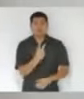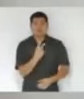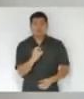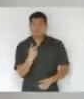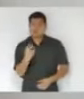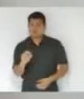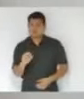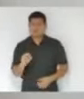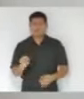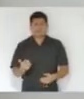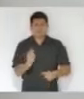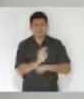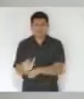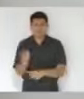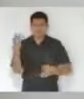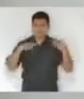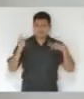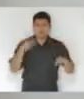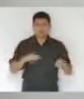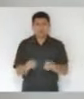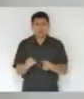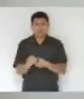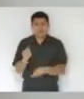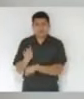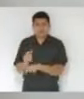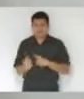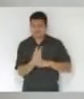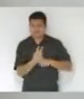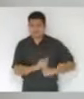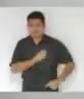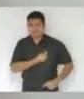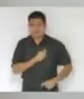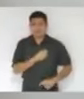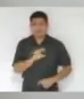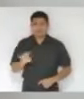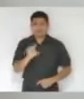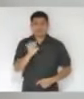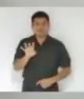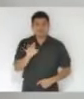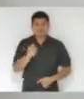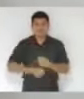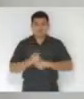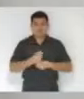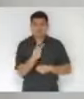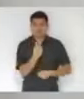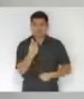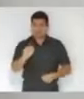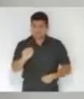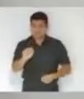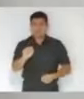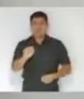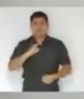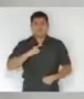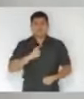para a preservação da vida dos catarinenses. Só no ano passado foram 102 mortes na 470.